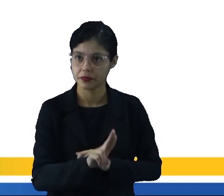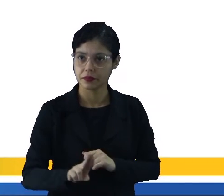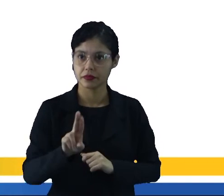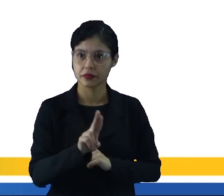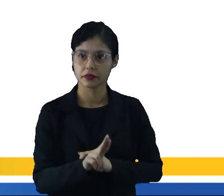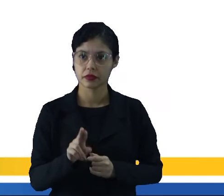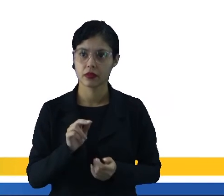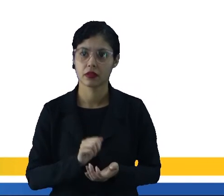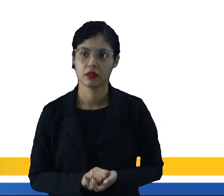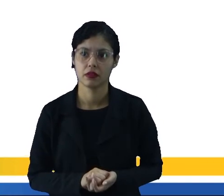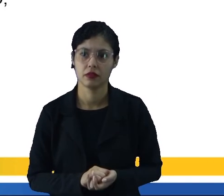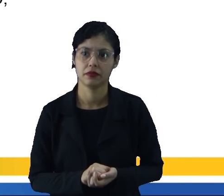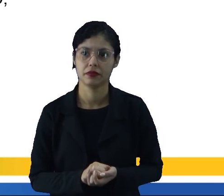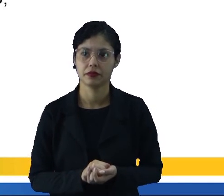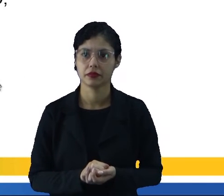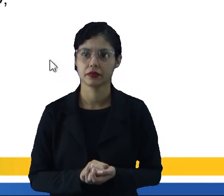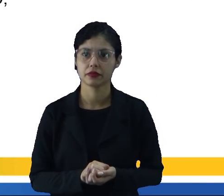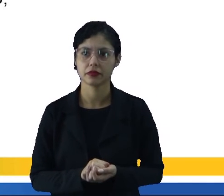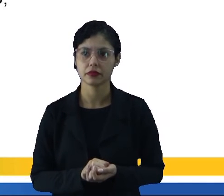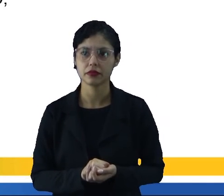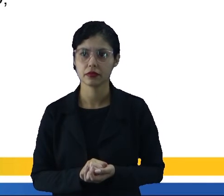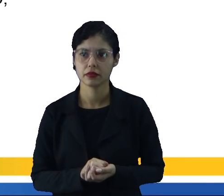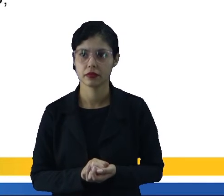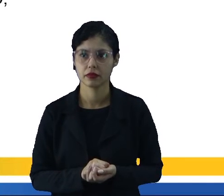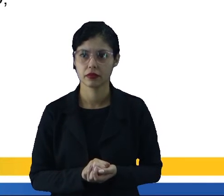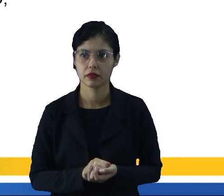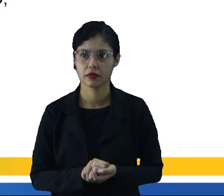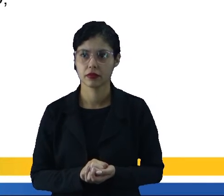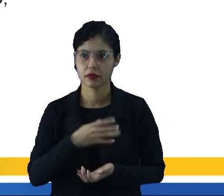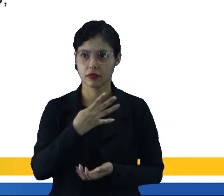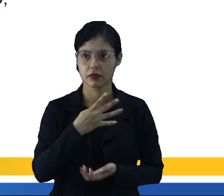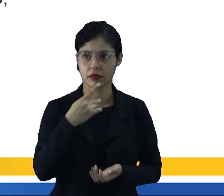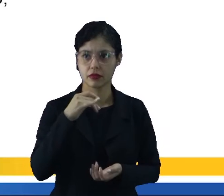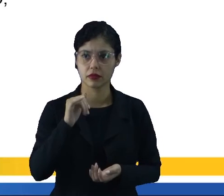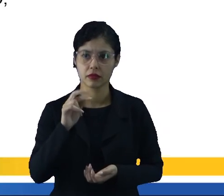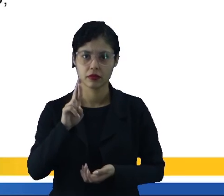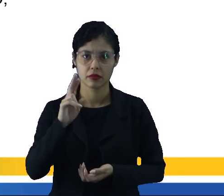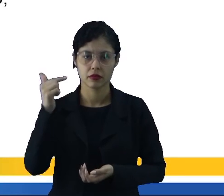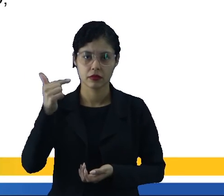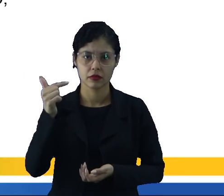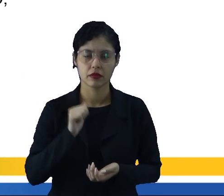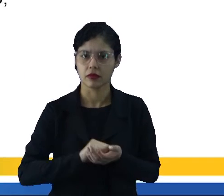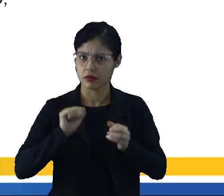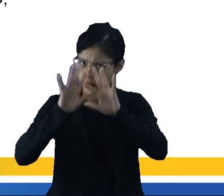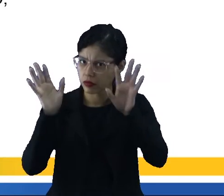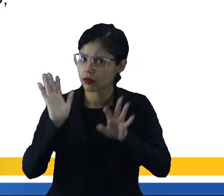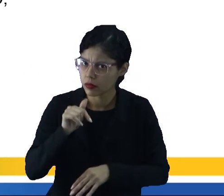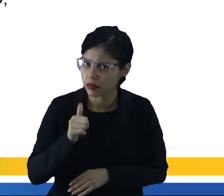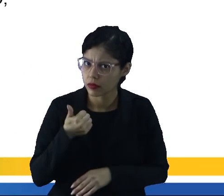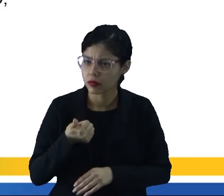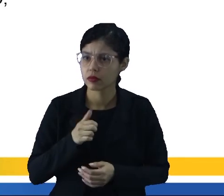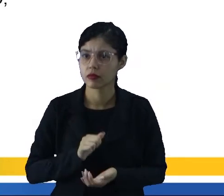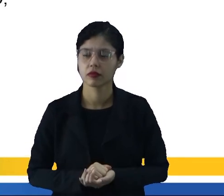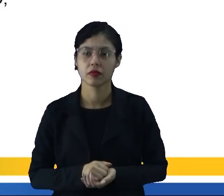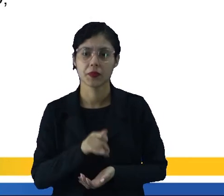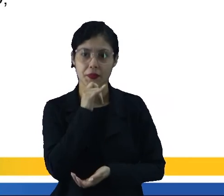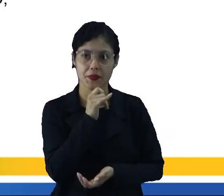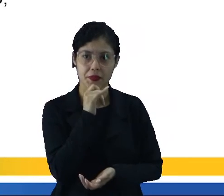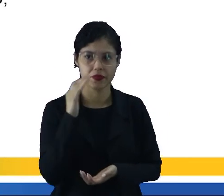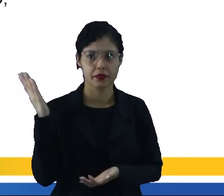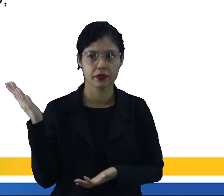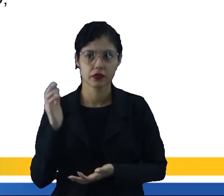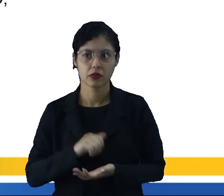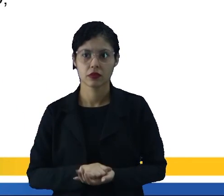essa fórmula aqui ó quatro p r ao quadrado ficou Claro agora bora ver aqui um exemplo